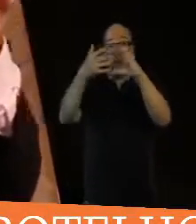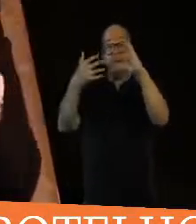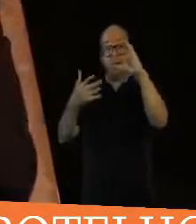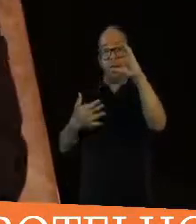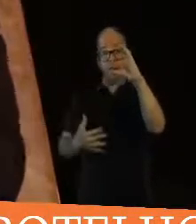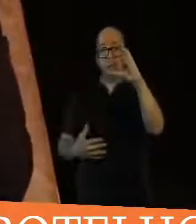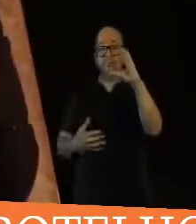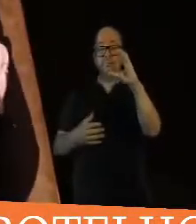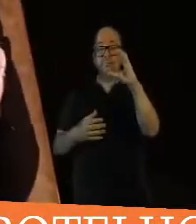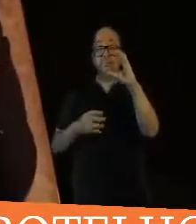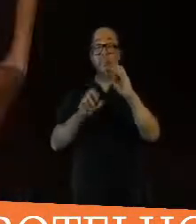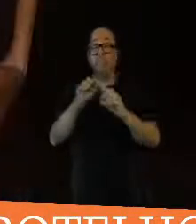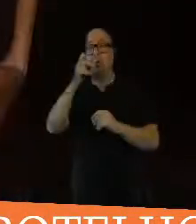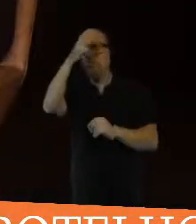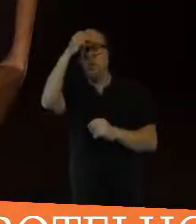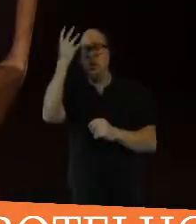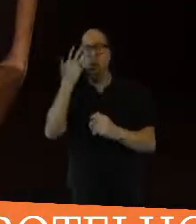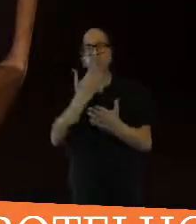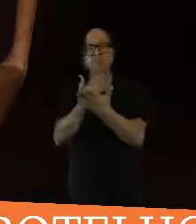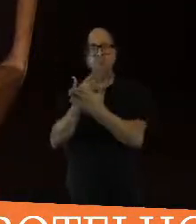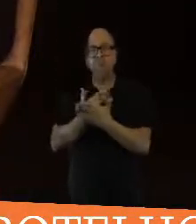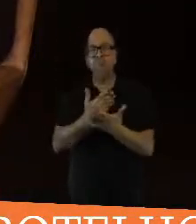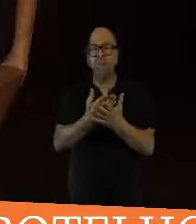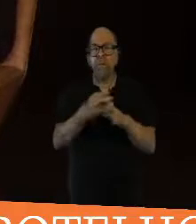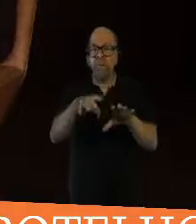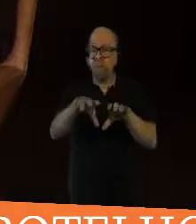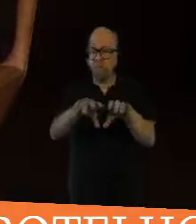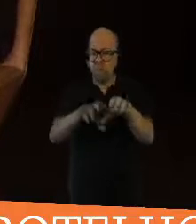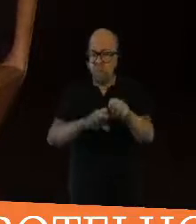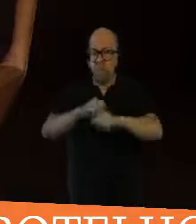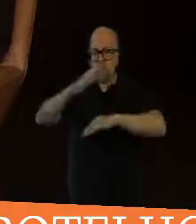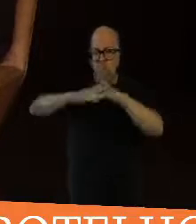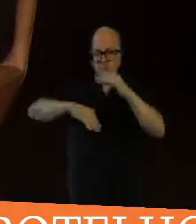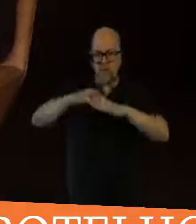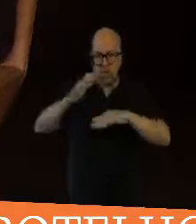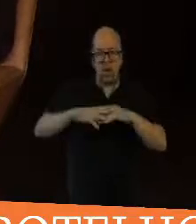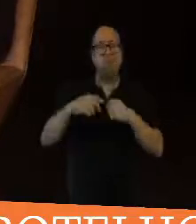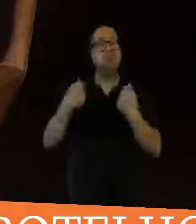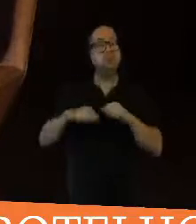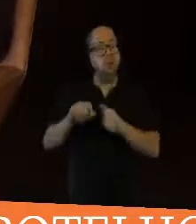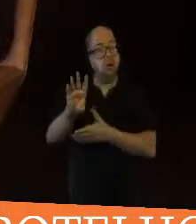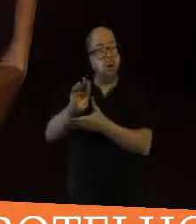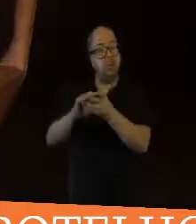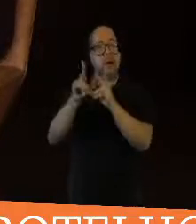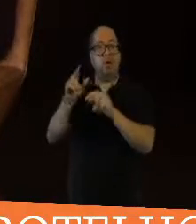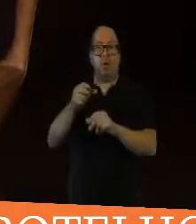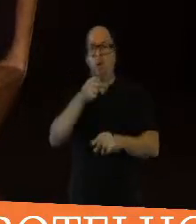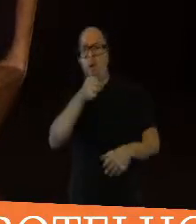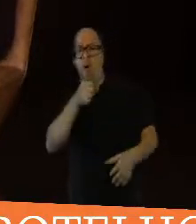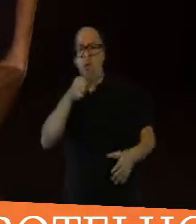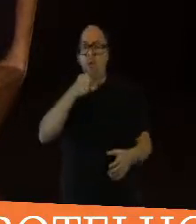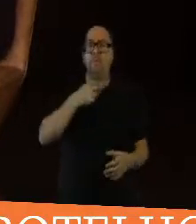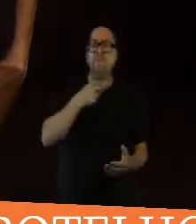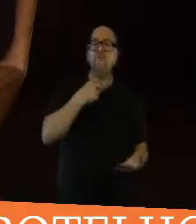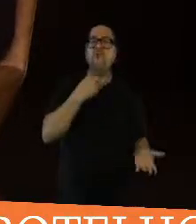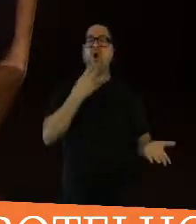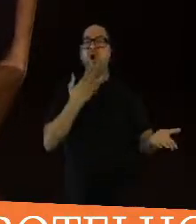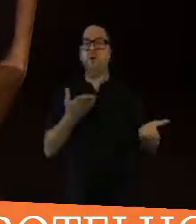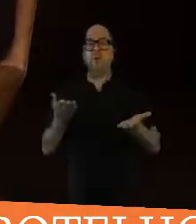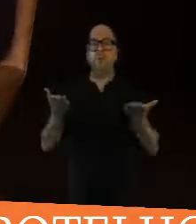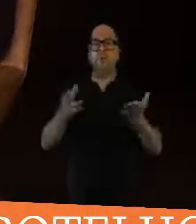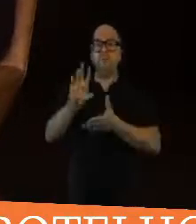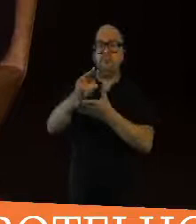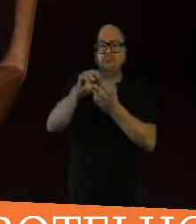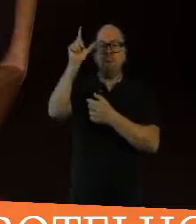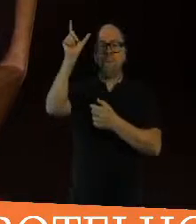profissional. Quem quer que pensasse na carreira de cantor de rádio ou de cantor de teatro, ele tinha que ter uma voz